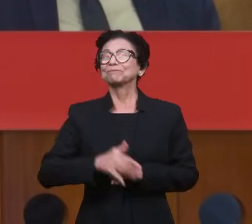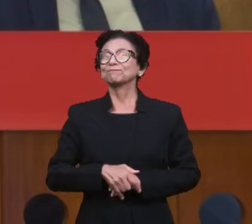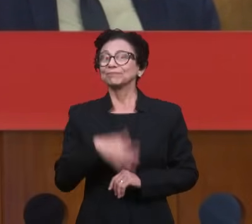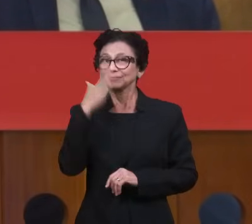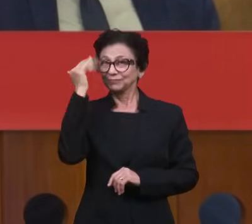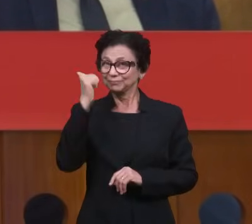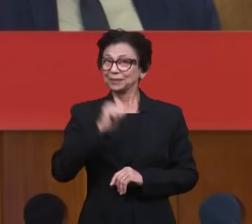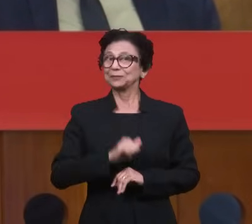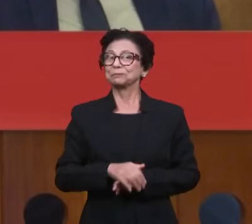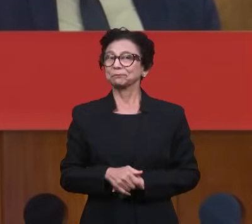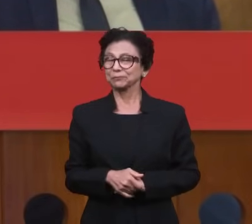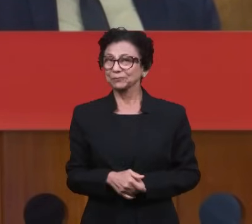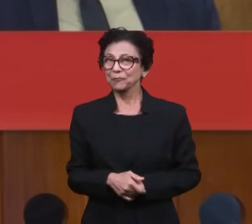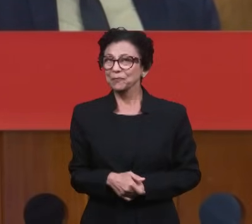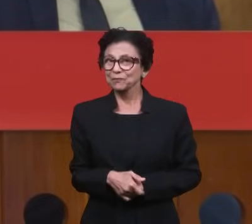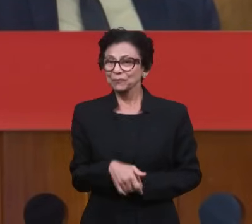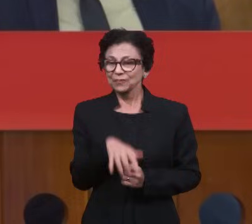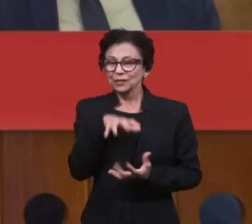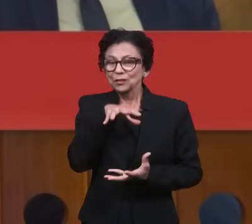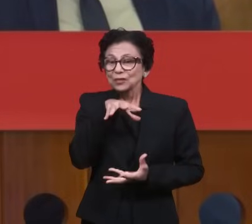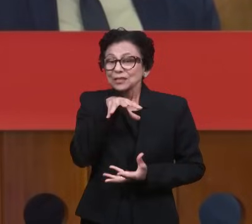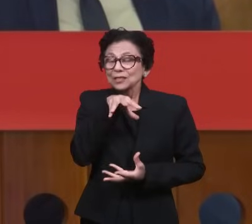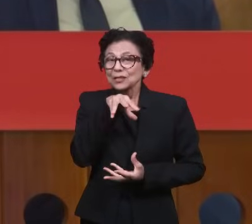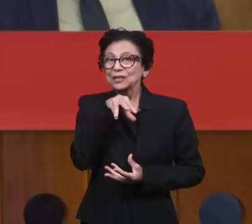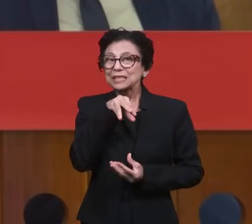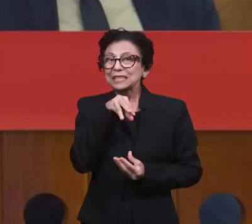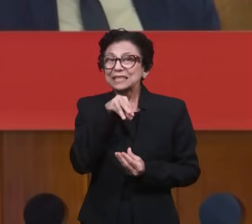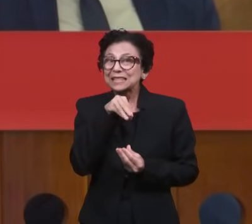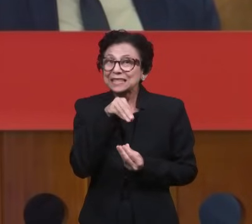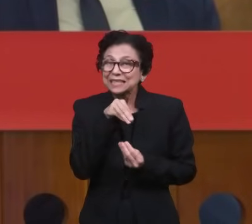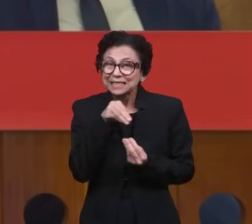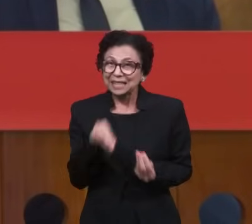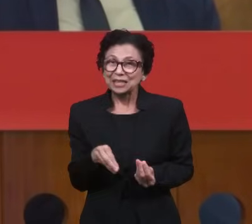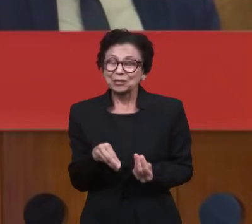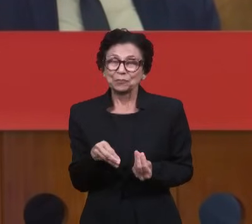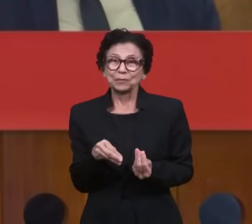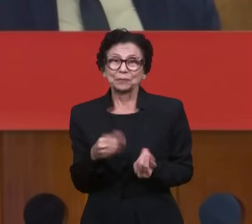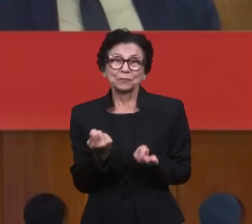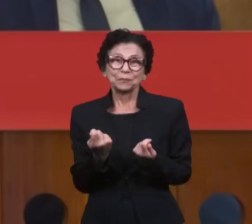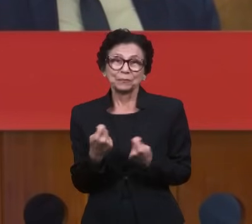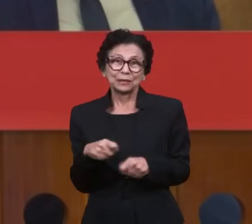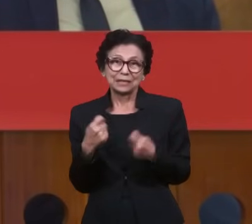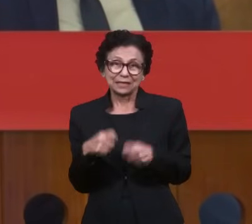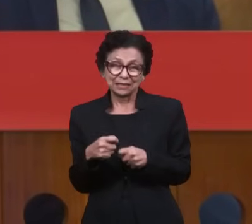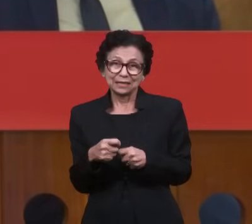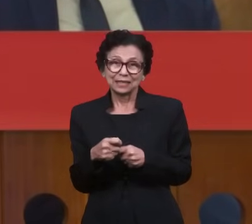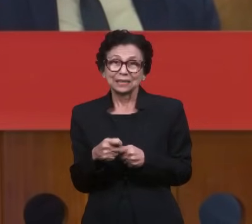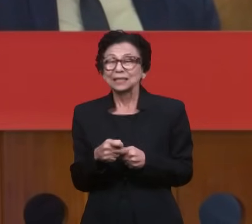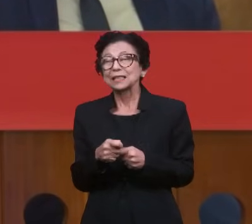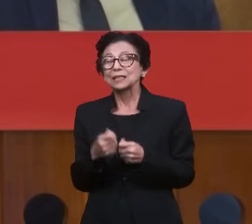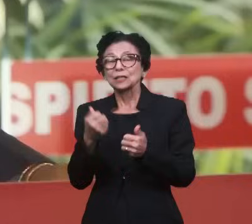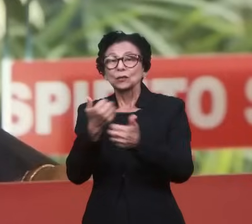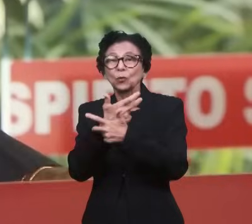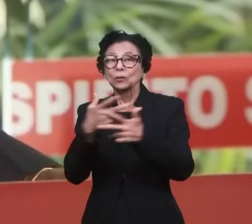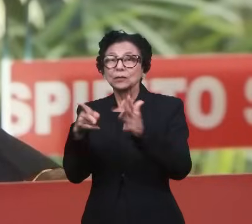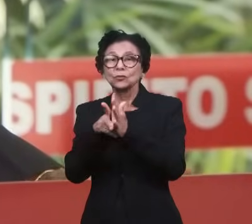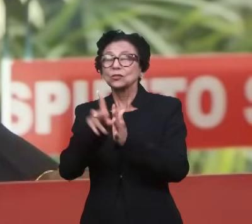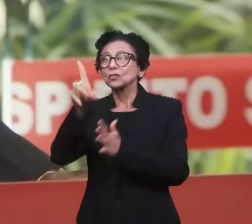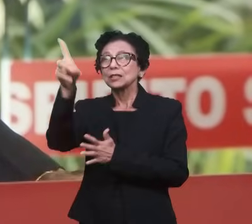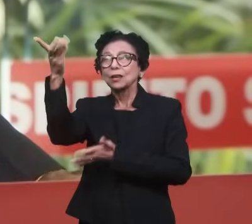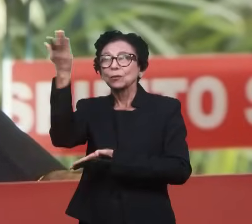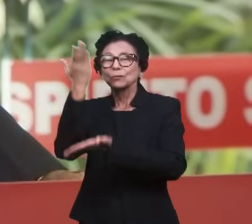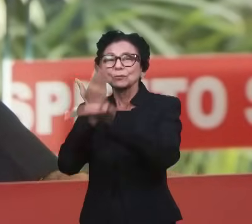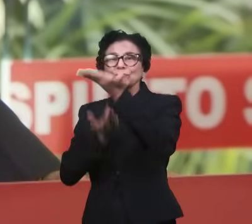entendeu? Então, ela só se alimenta das coisas da eternidade, e é por isso que nós estamos mostrando que é muito